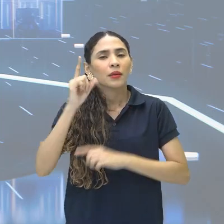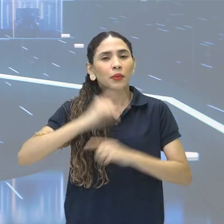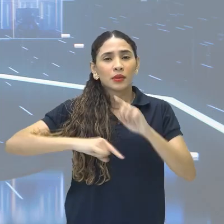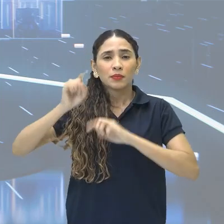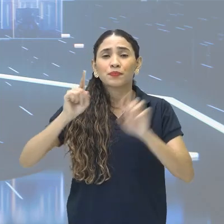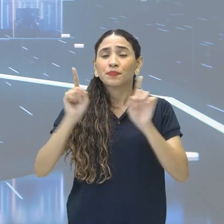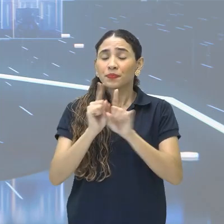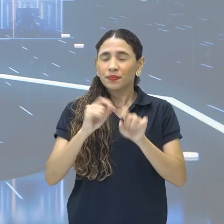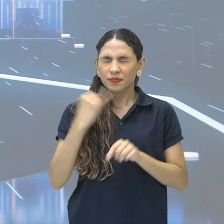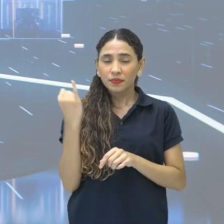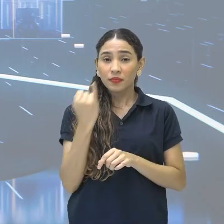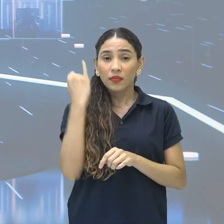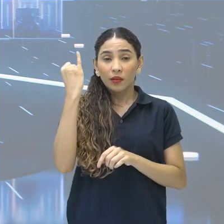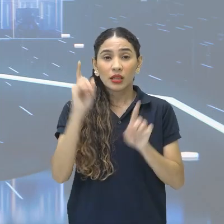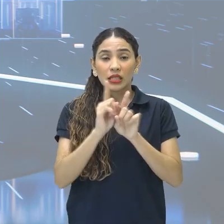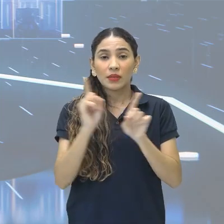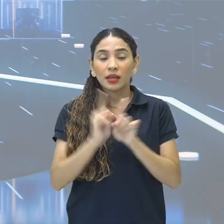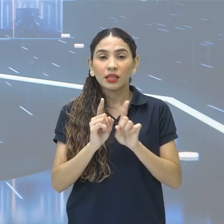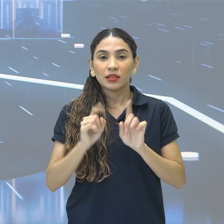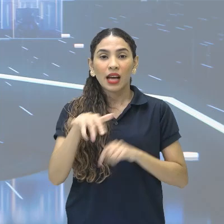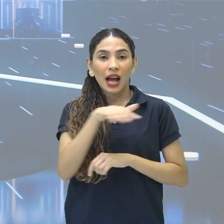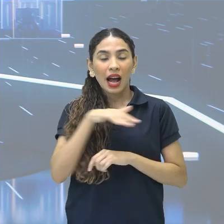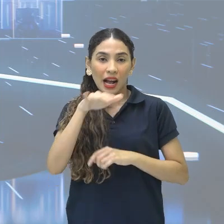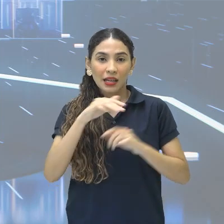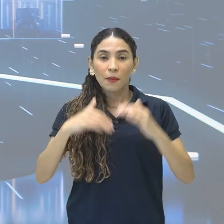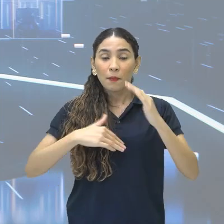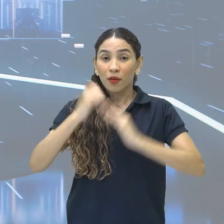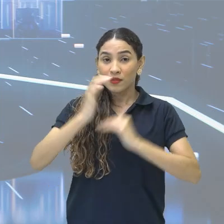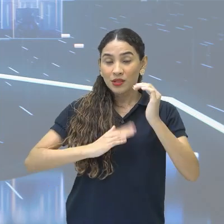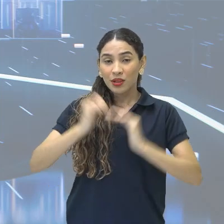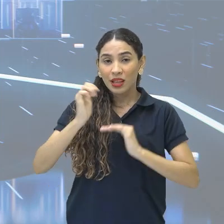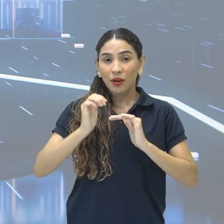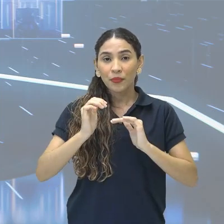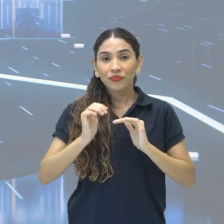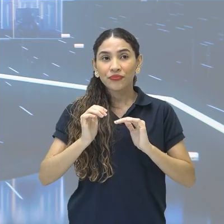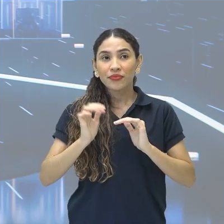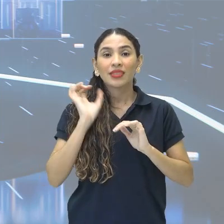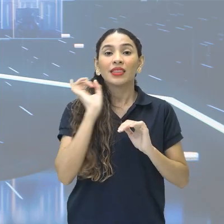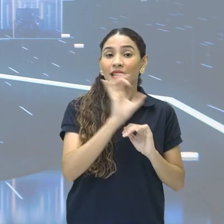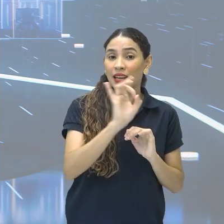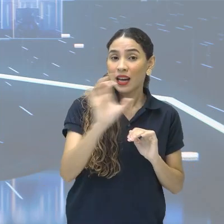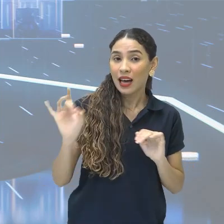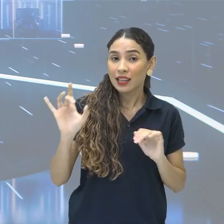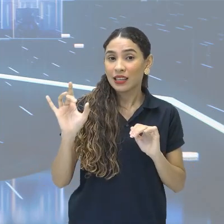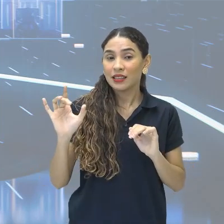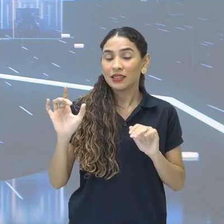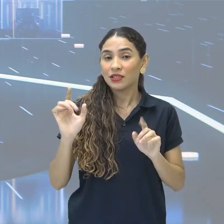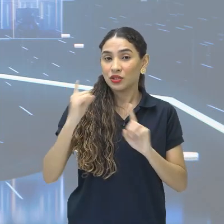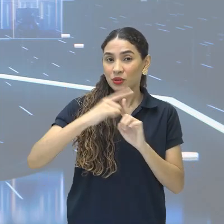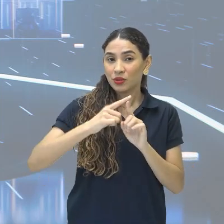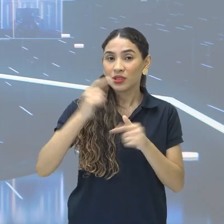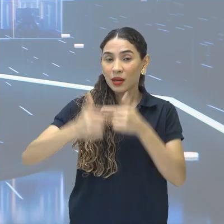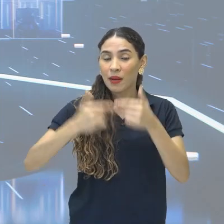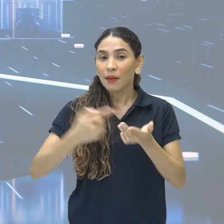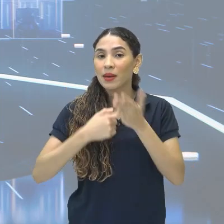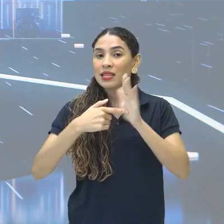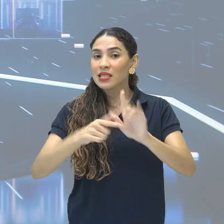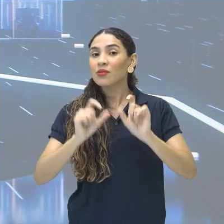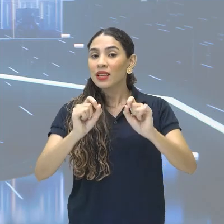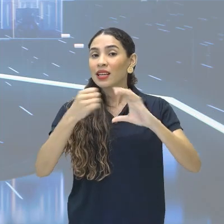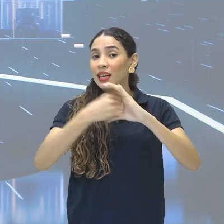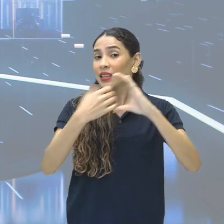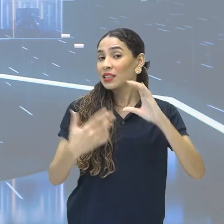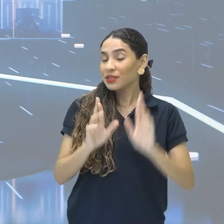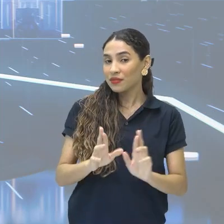transformado significativamente o cenário profissional contemporâneo. Cada uma dessas modalidades apresenta o quê?